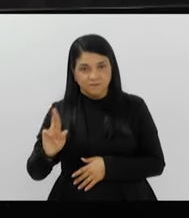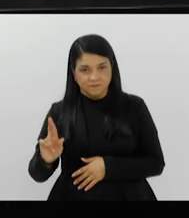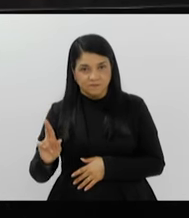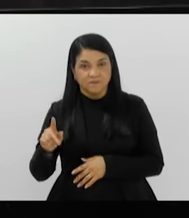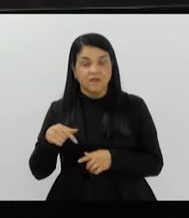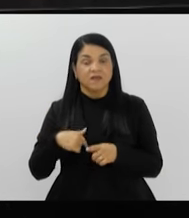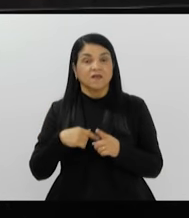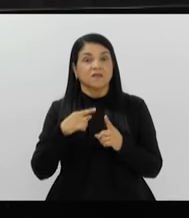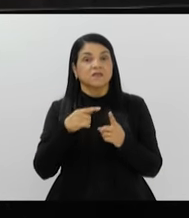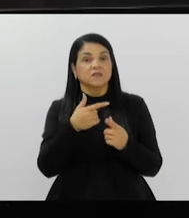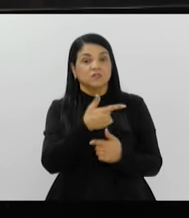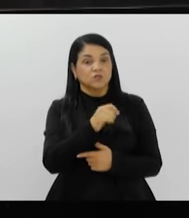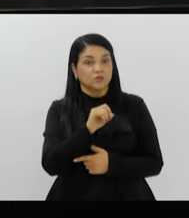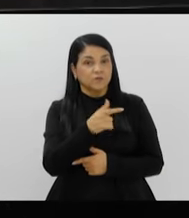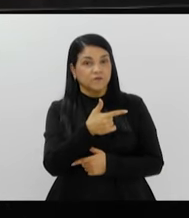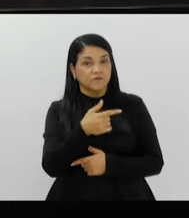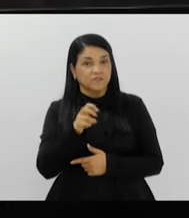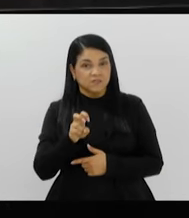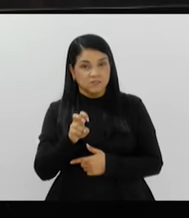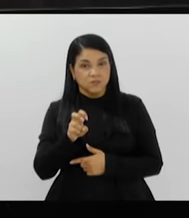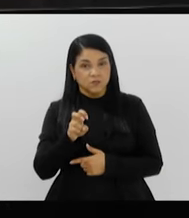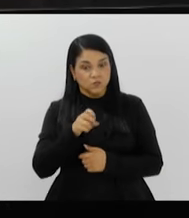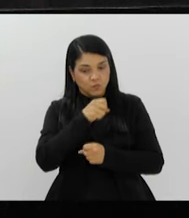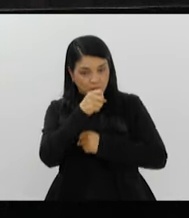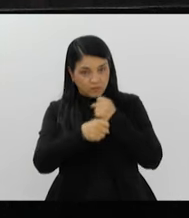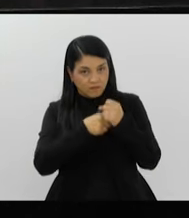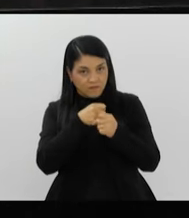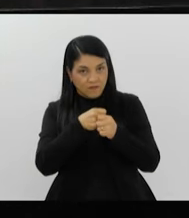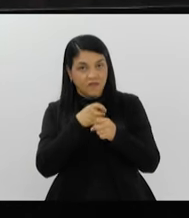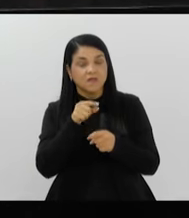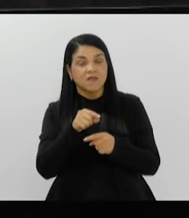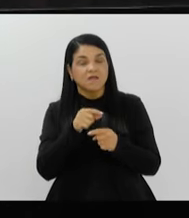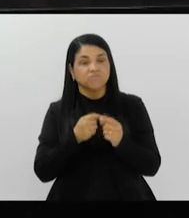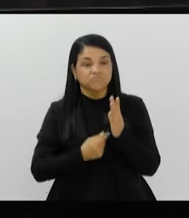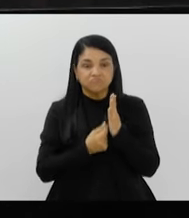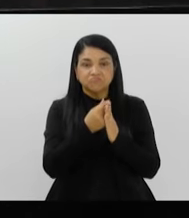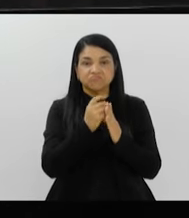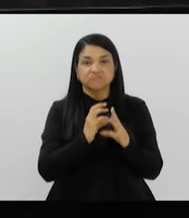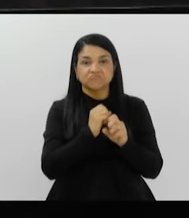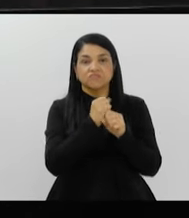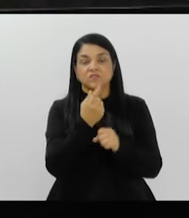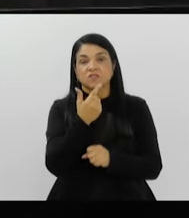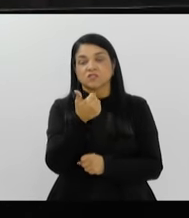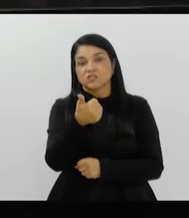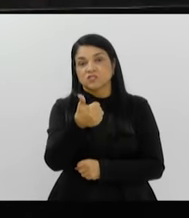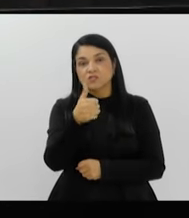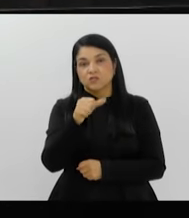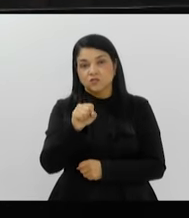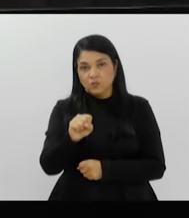de 2025, pasmem, é de apenas